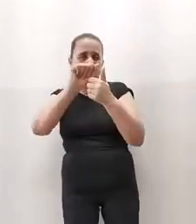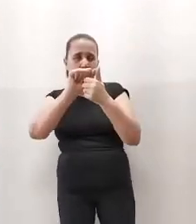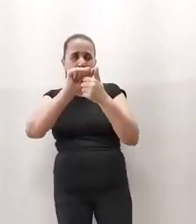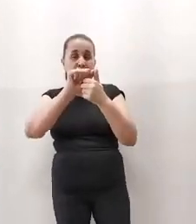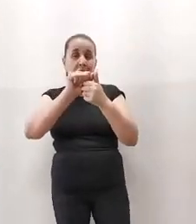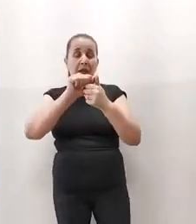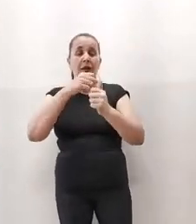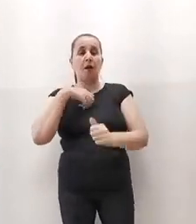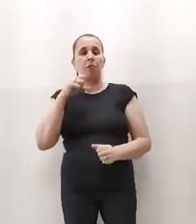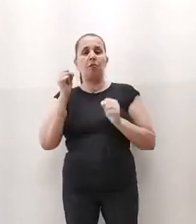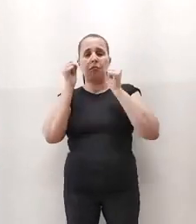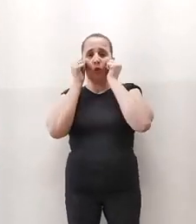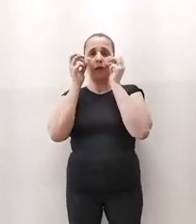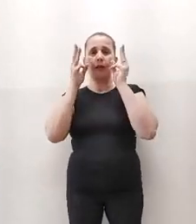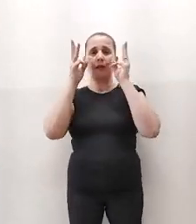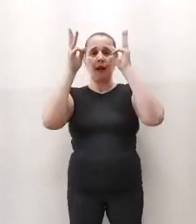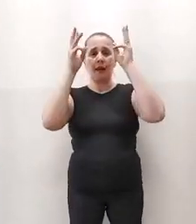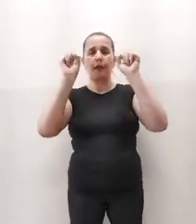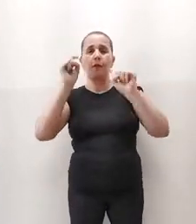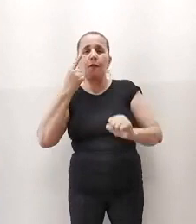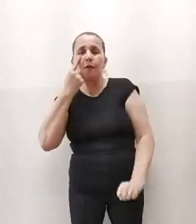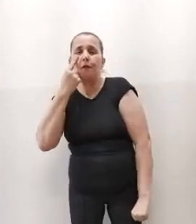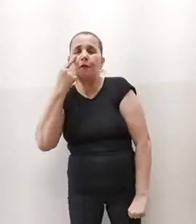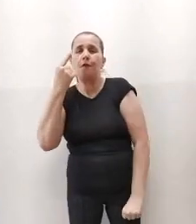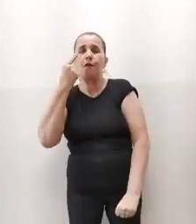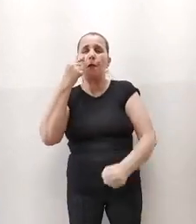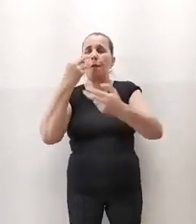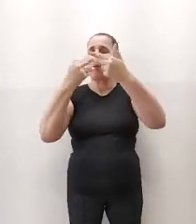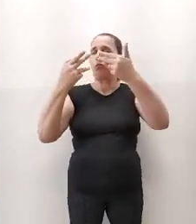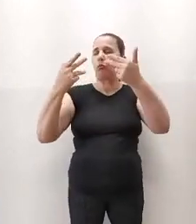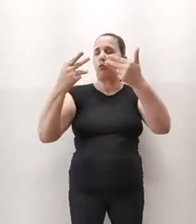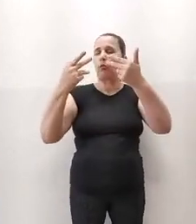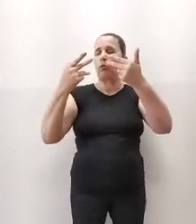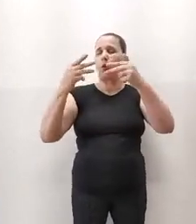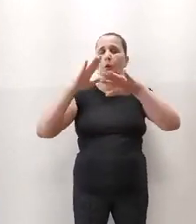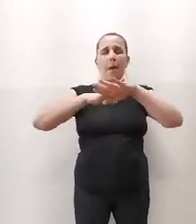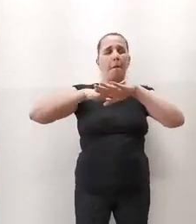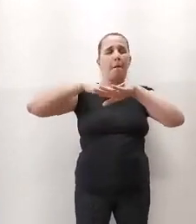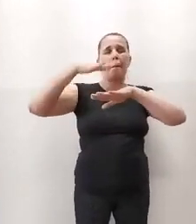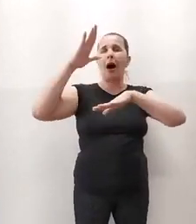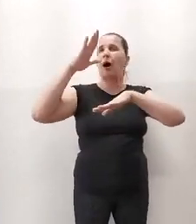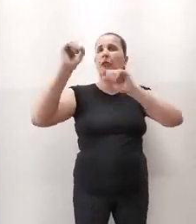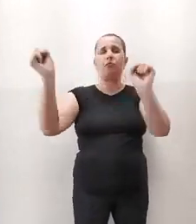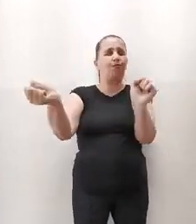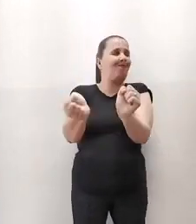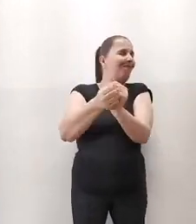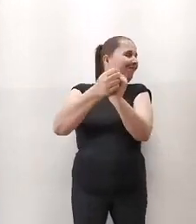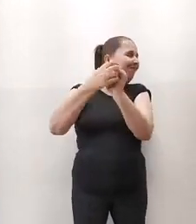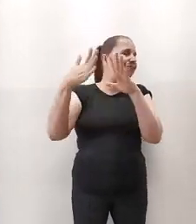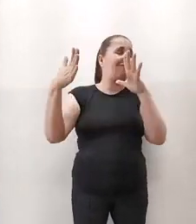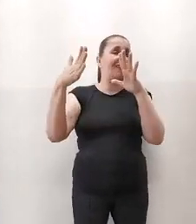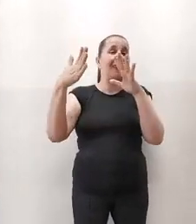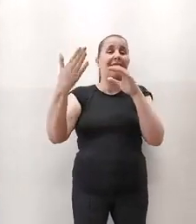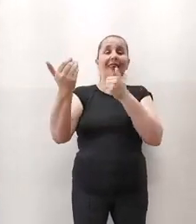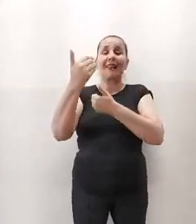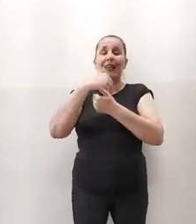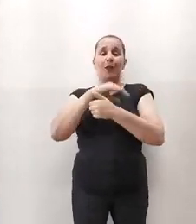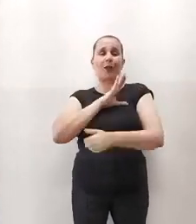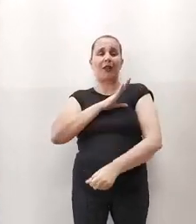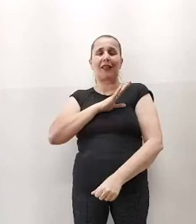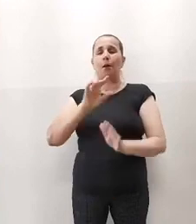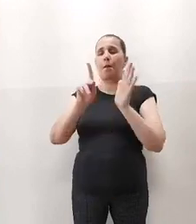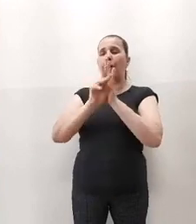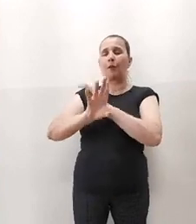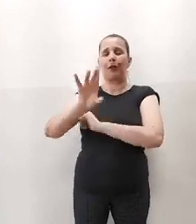seja, Moisés viu algo que era esplêndido, estava no coração de Deus. Quando ele